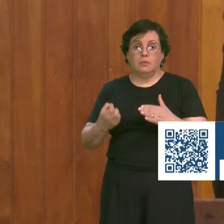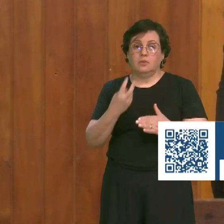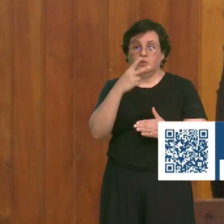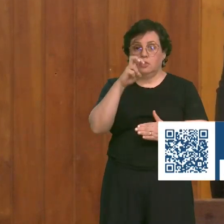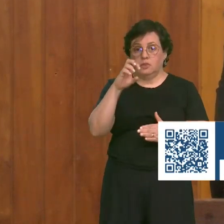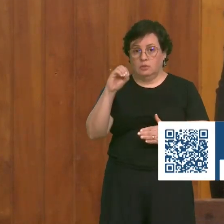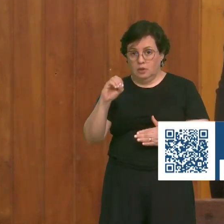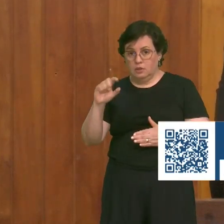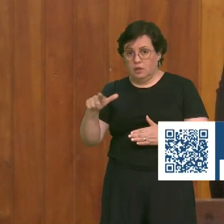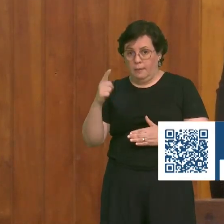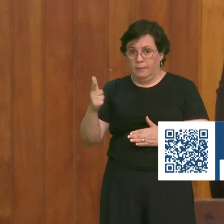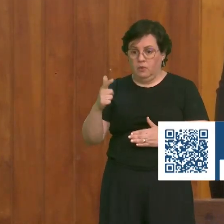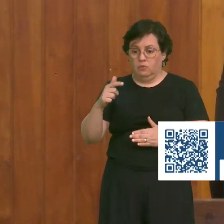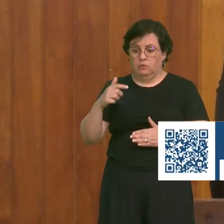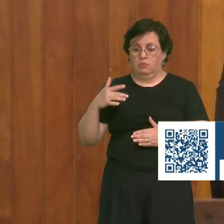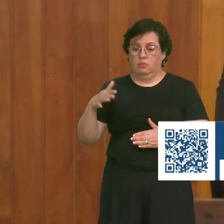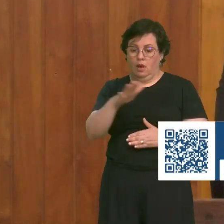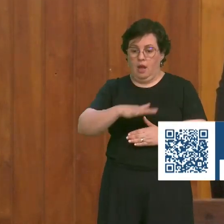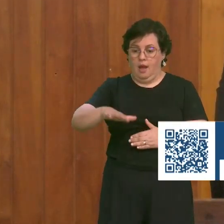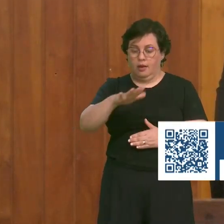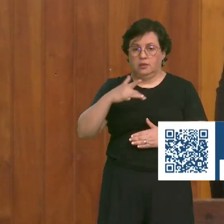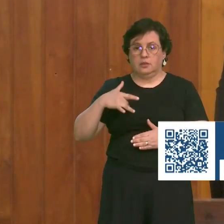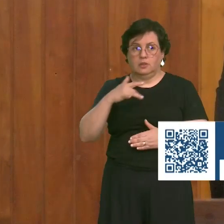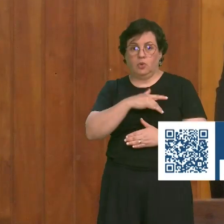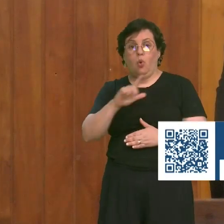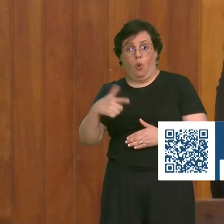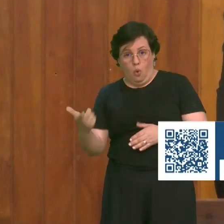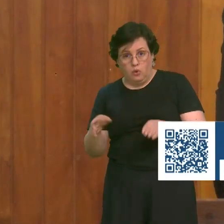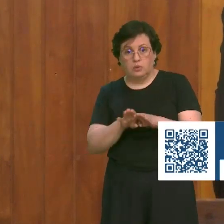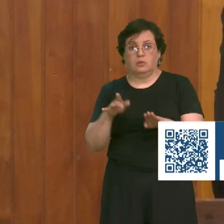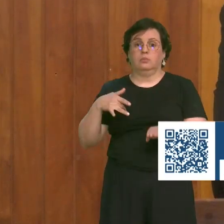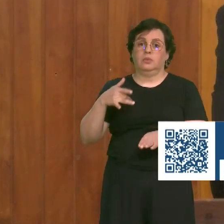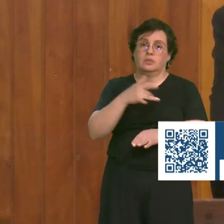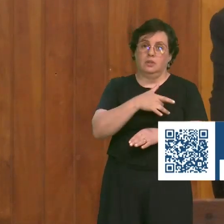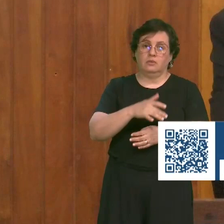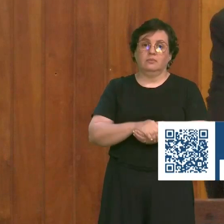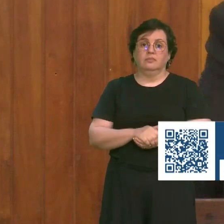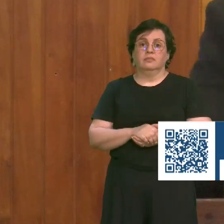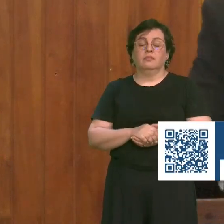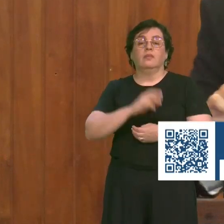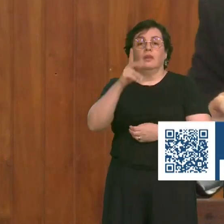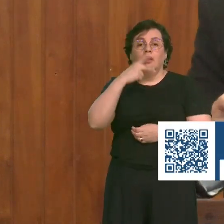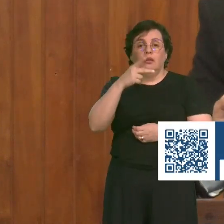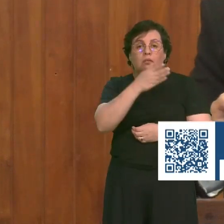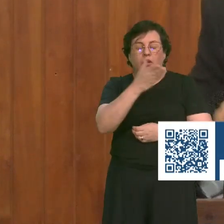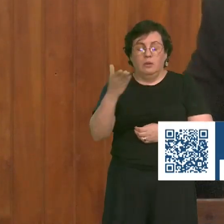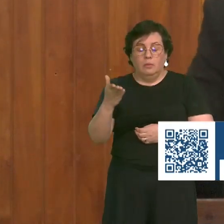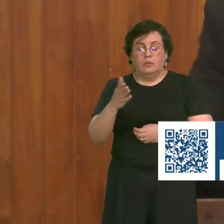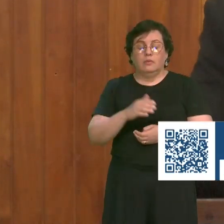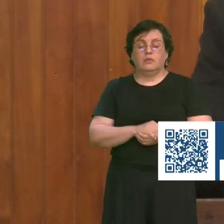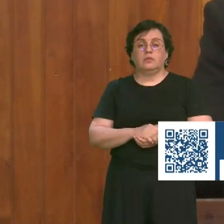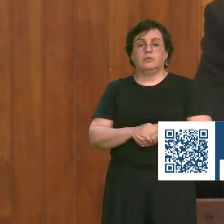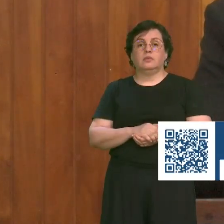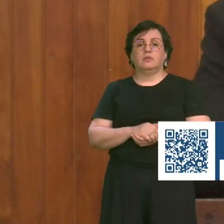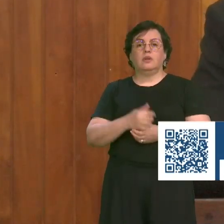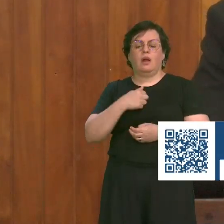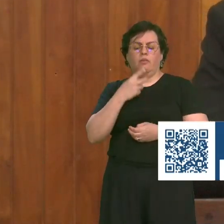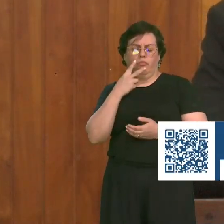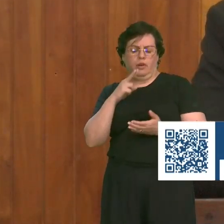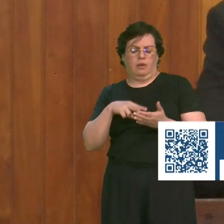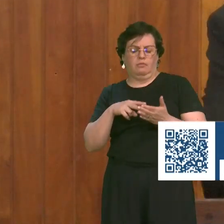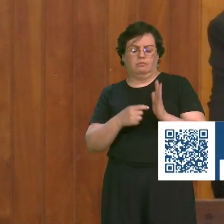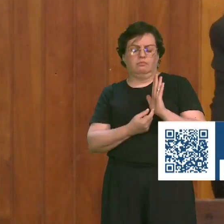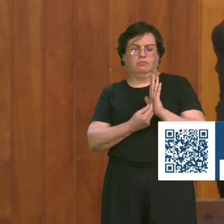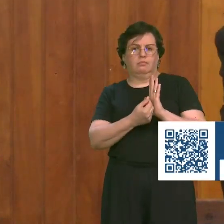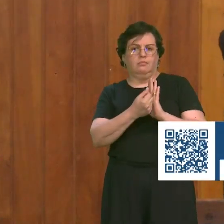da saúde depois outra 250 mil também para da saúde e digo para vocês eu reparei aqui